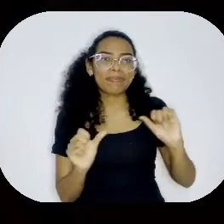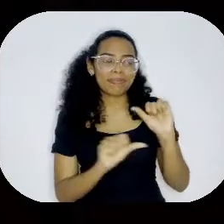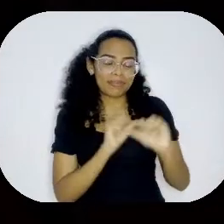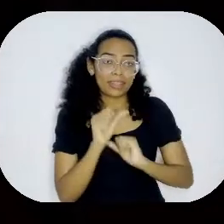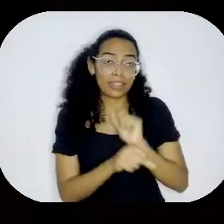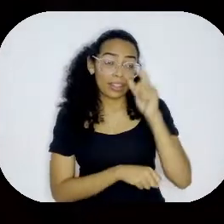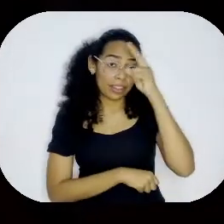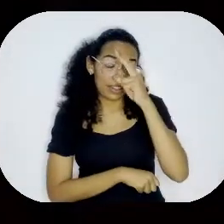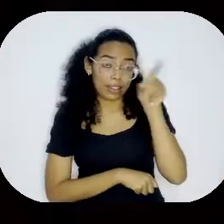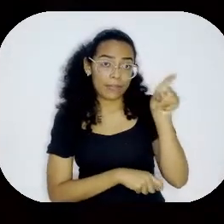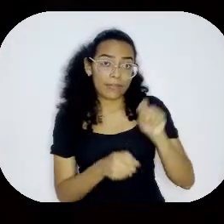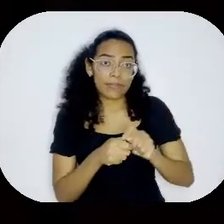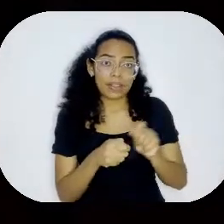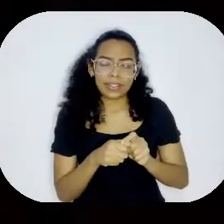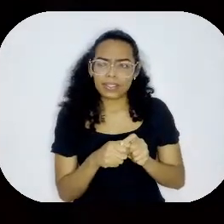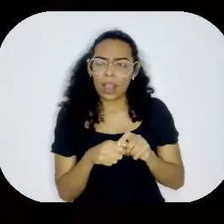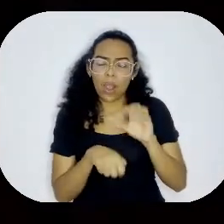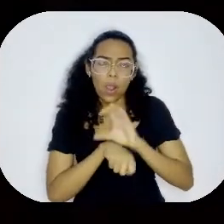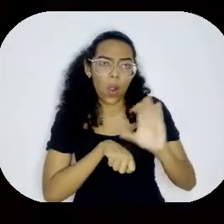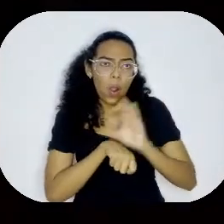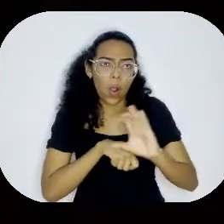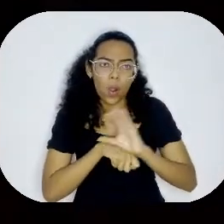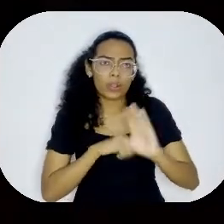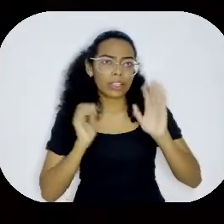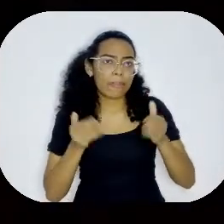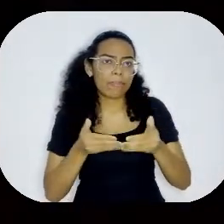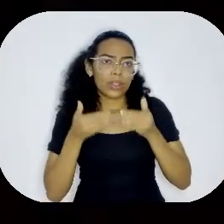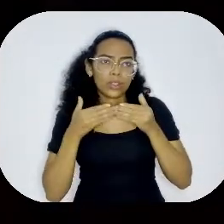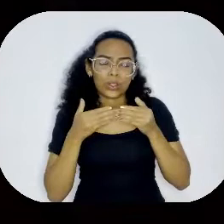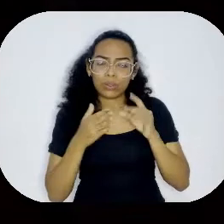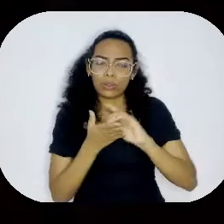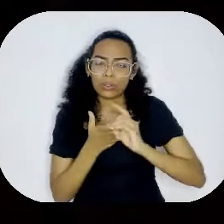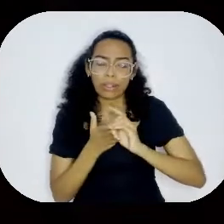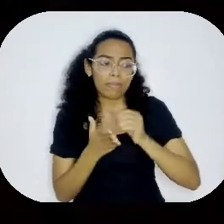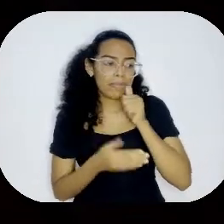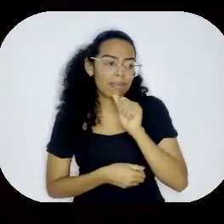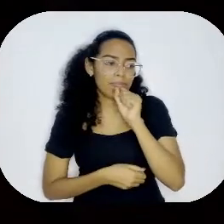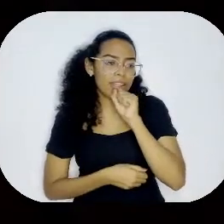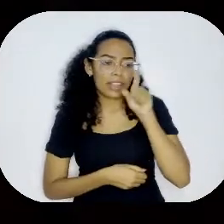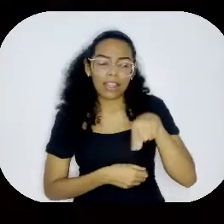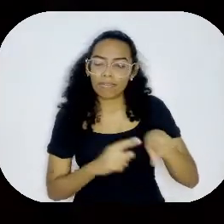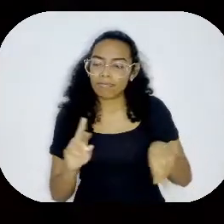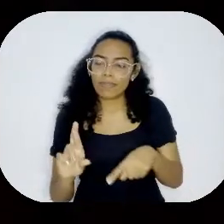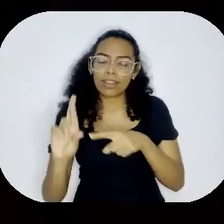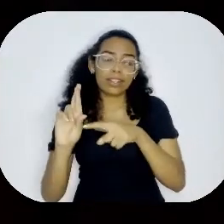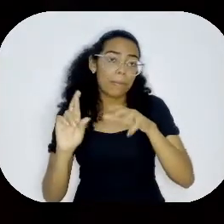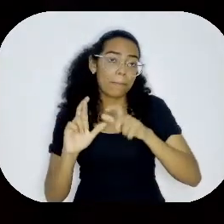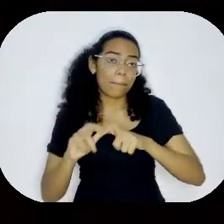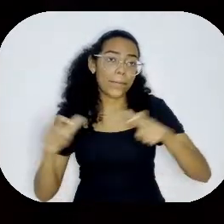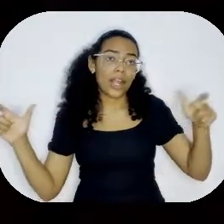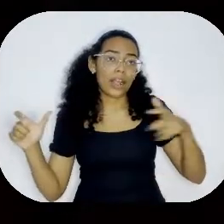Aos 80 e poucos anos fazia os cursos no SESC, aos 80 anos me pediu um novo dicionário da língua portuguesa. Minha mãe era incrível, minha referência é minha